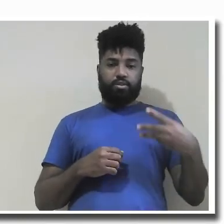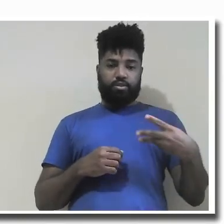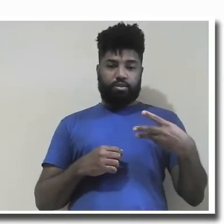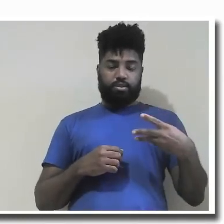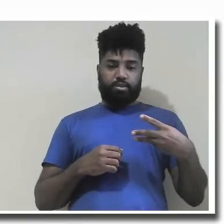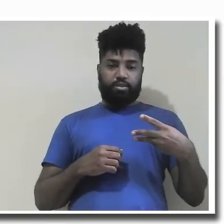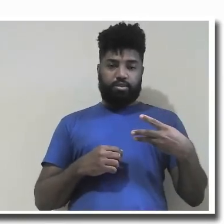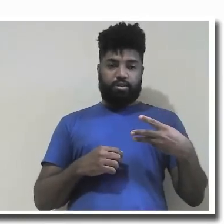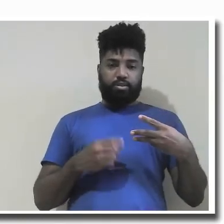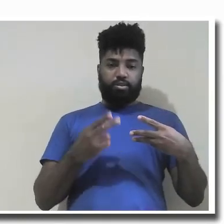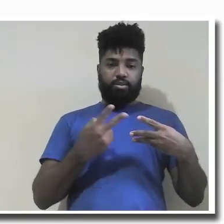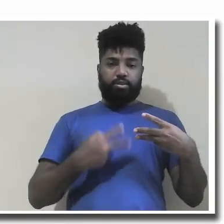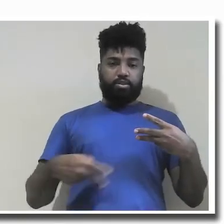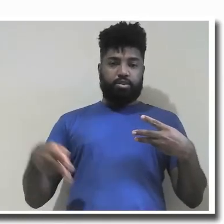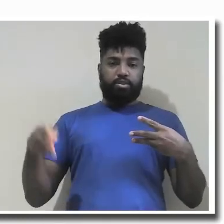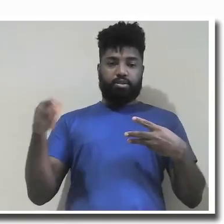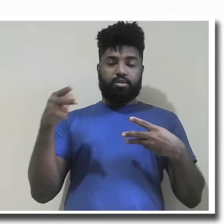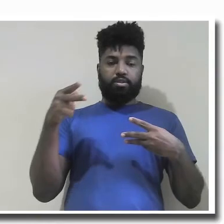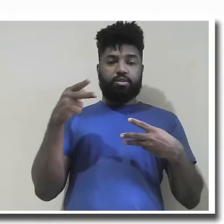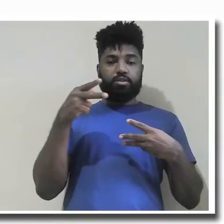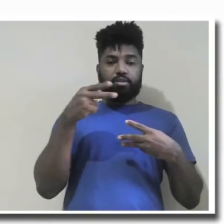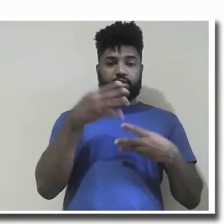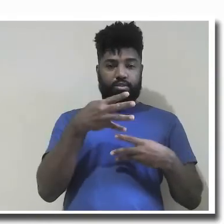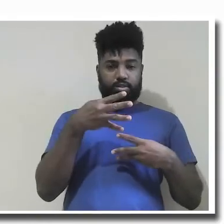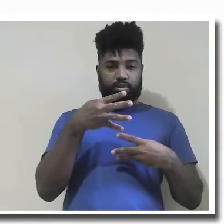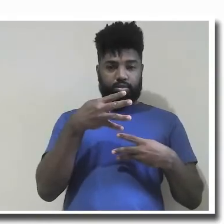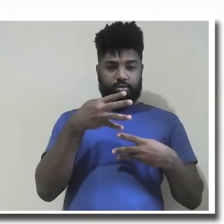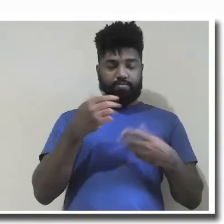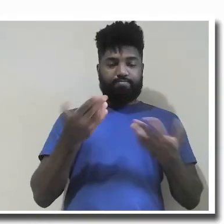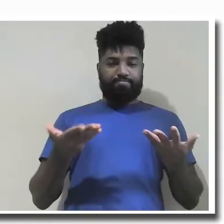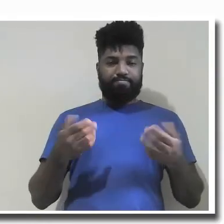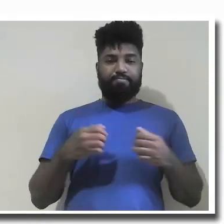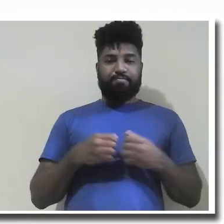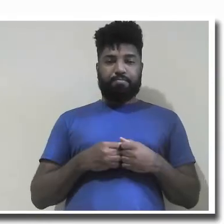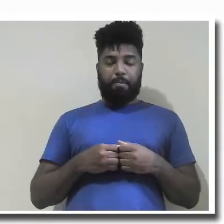3 elevado a 4.